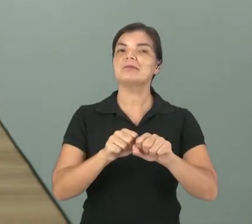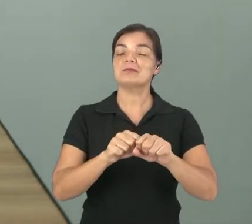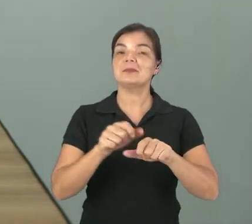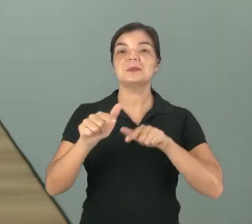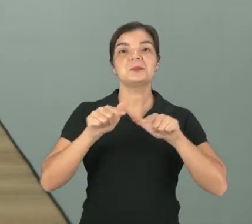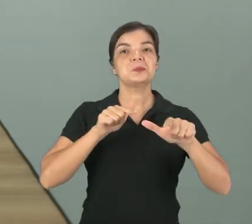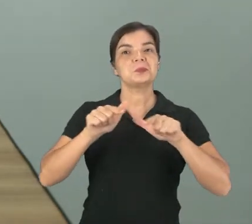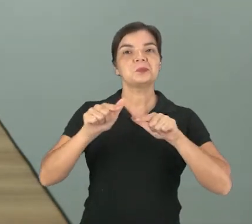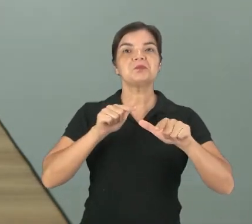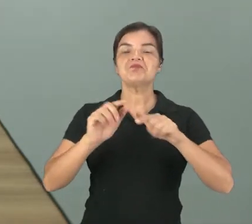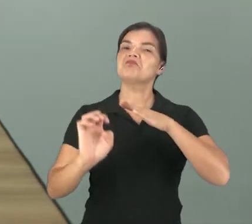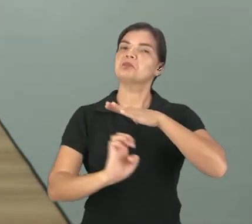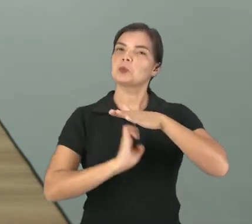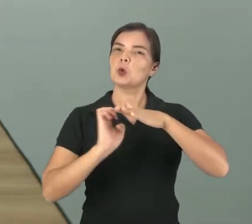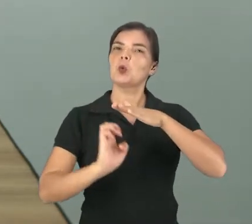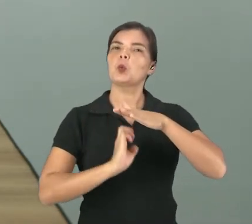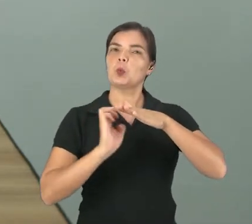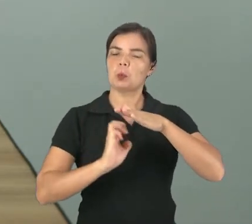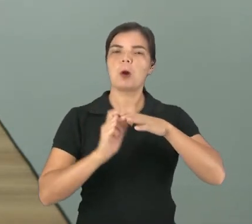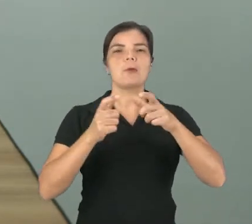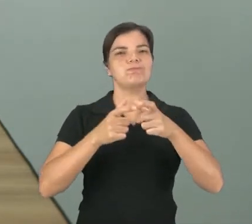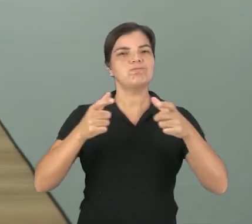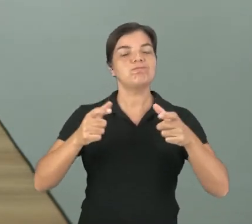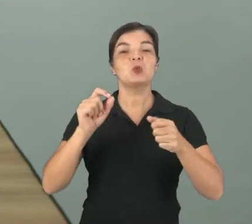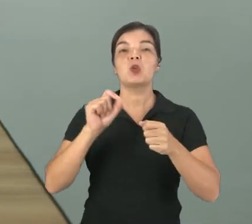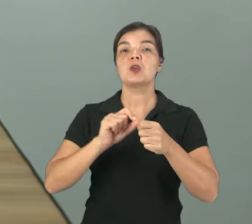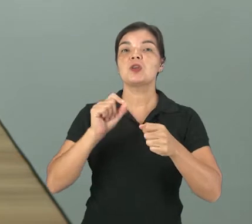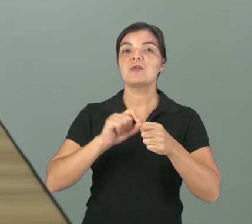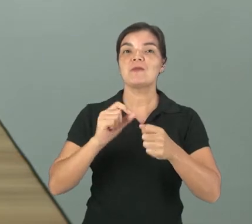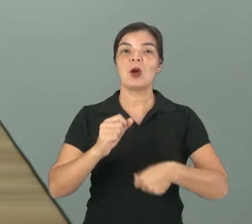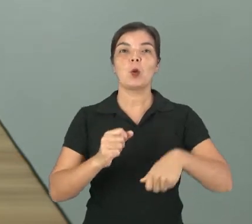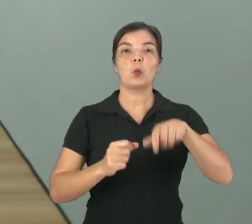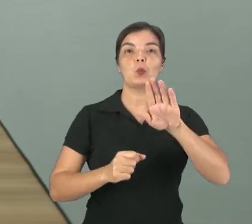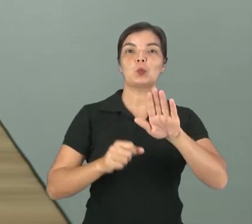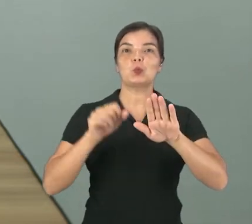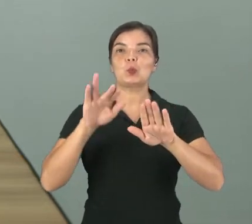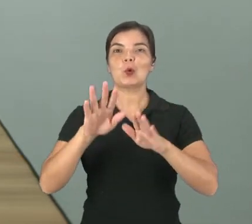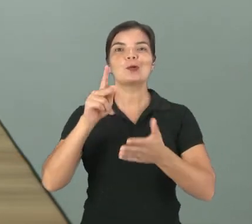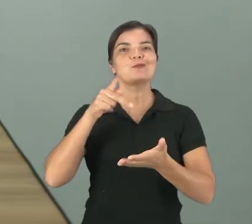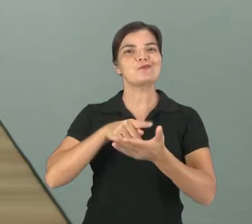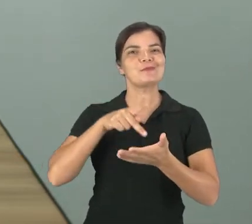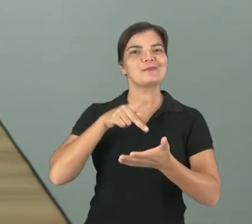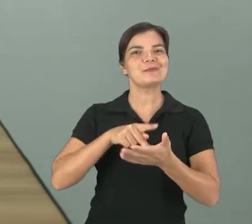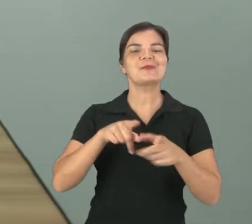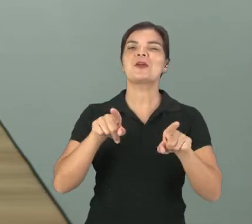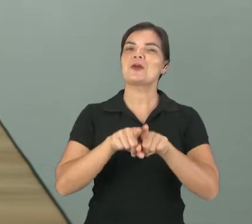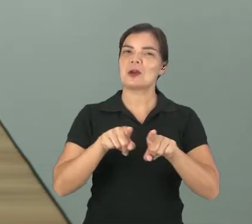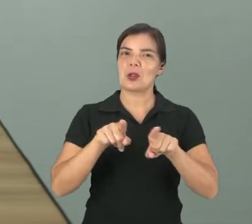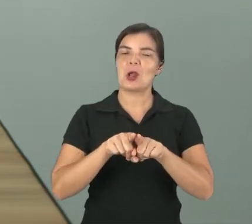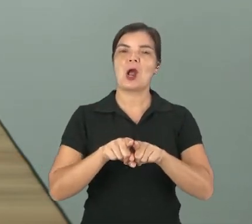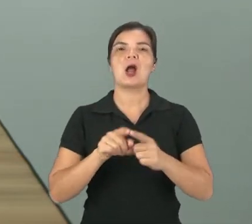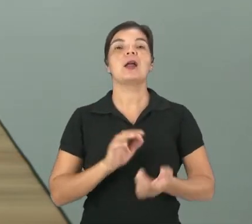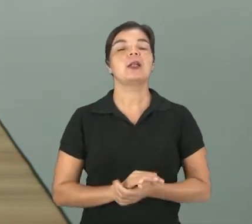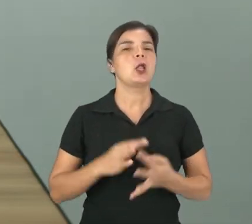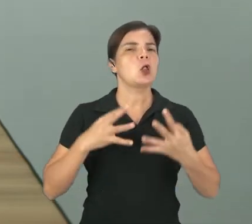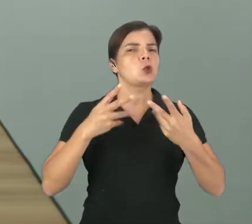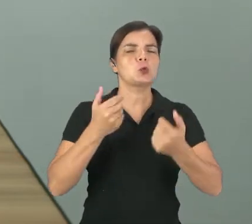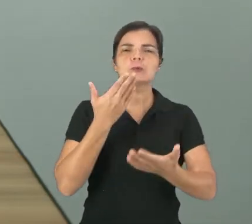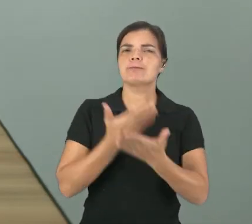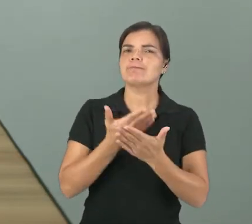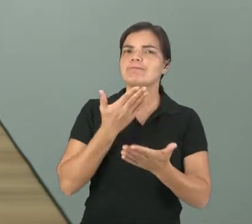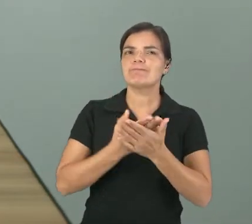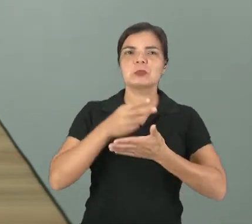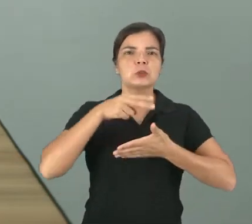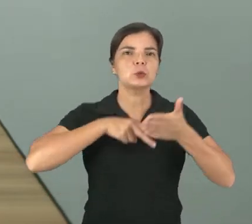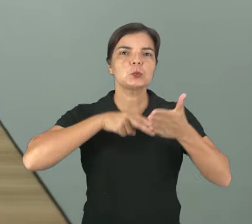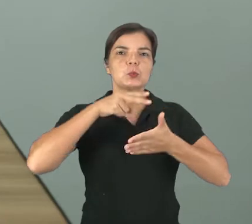vai trabalhar numa grande empresa que fabrica robôs de verdade, vocês viram? E ela vai criando diante de todo estudo, de